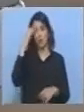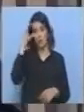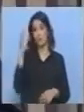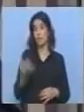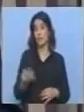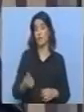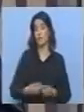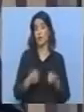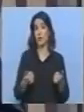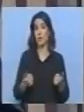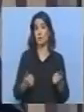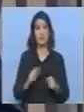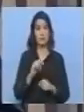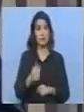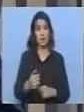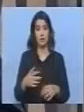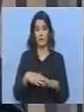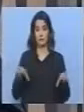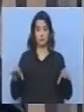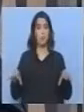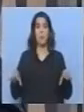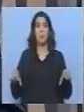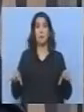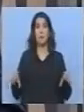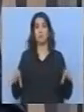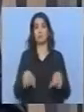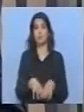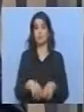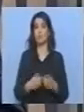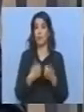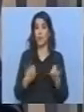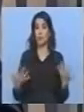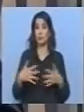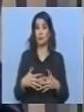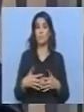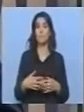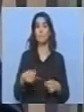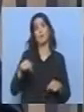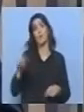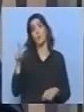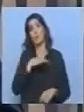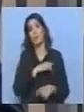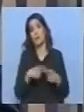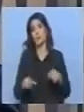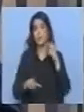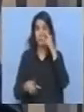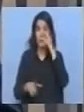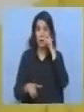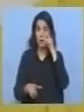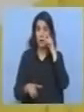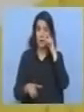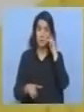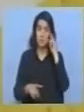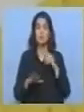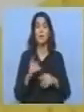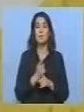foi estrategicamente correta. Enfim, nós temos a nossa realidade, é diferente da de Lisboa. De qualquer das formas, da mesma